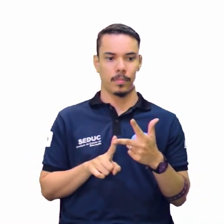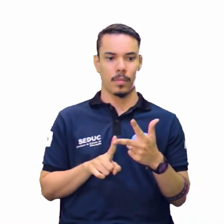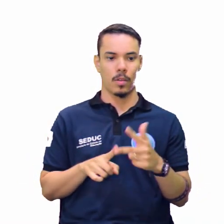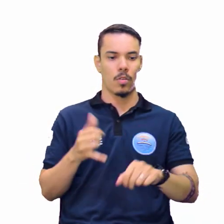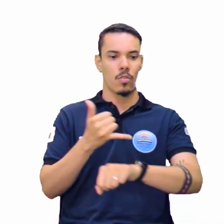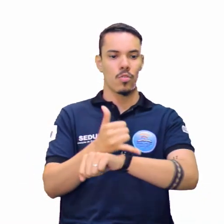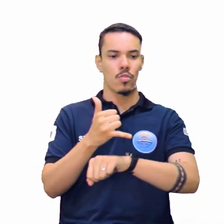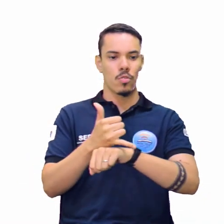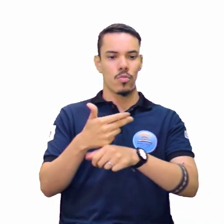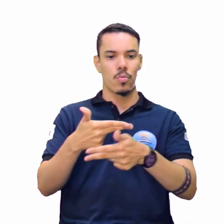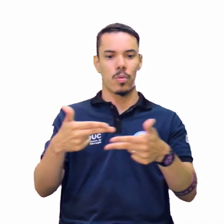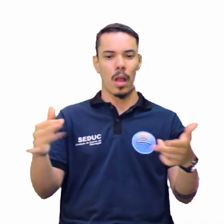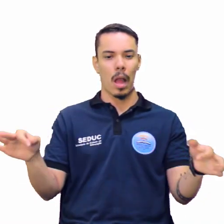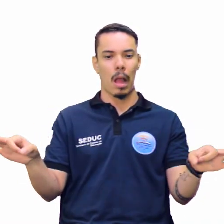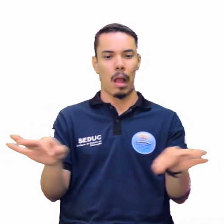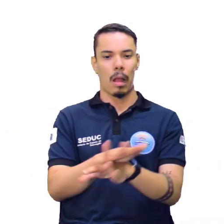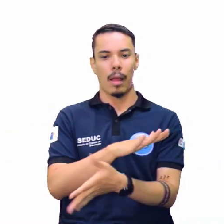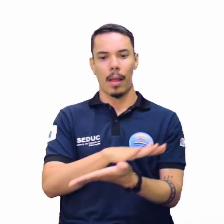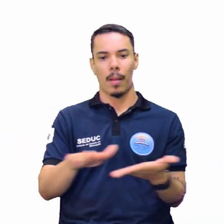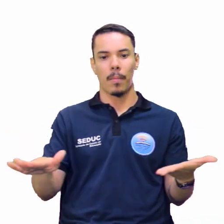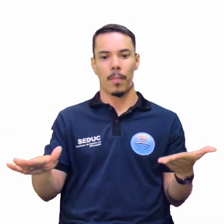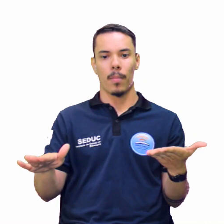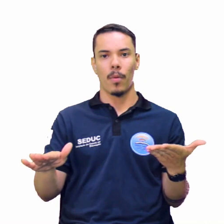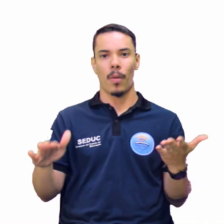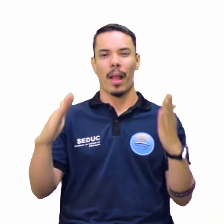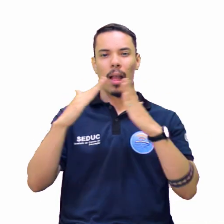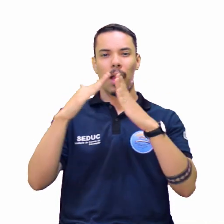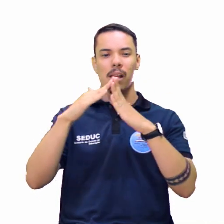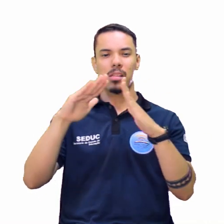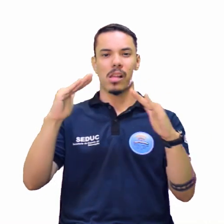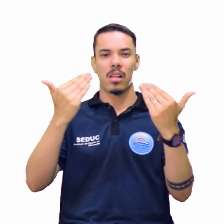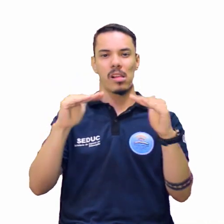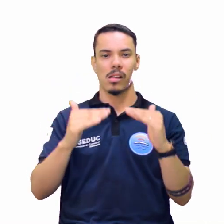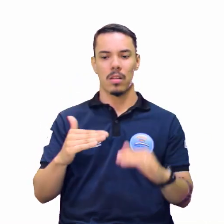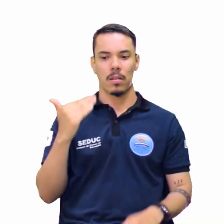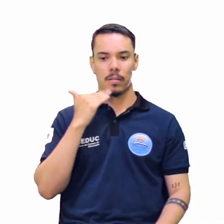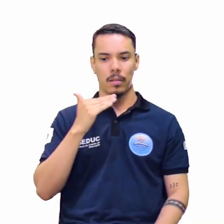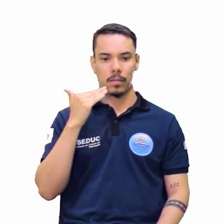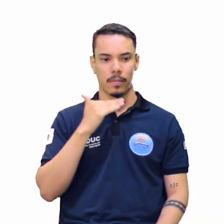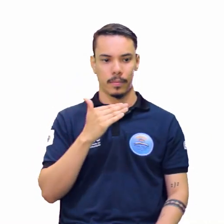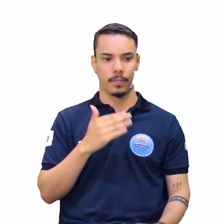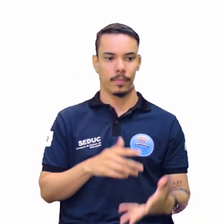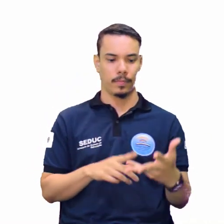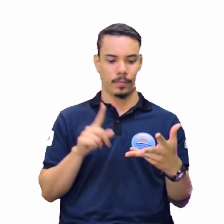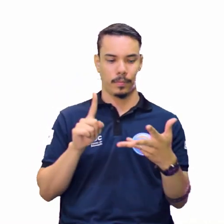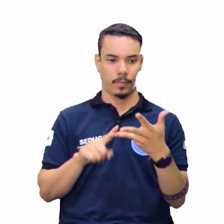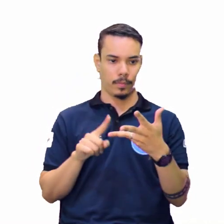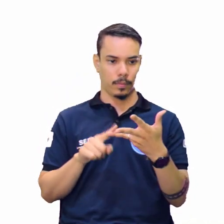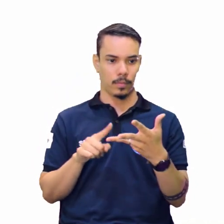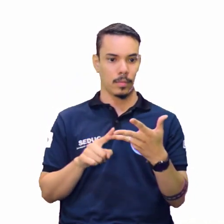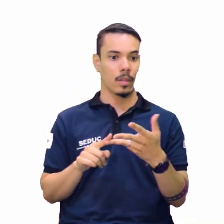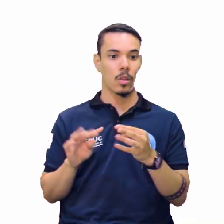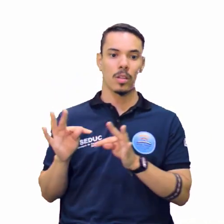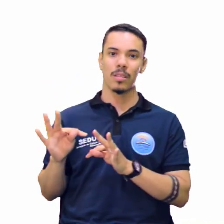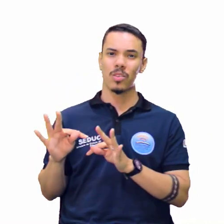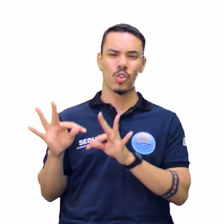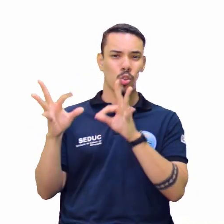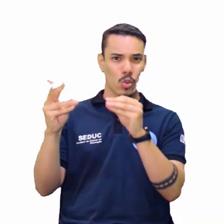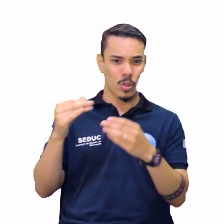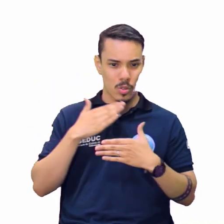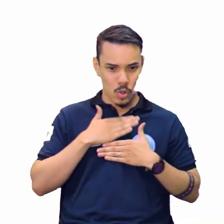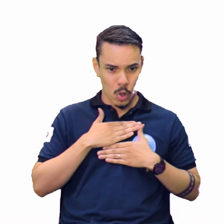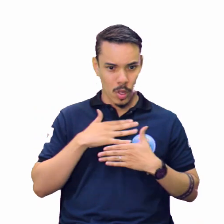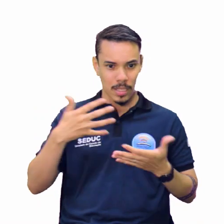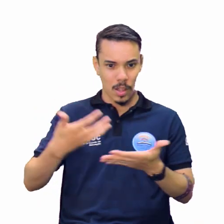se o Ferrugem acabou com a grande parte da casa nem todos gostam